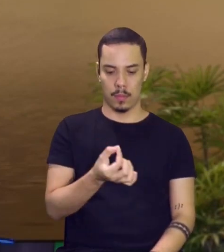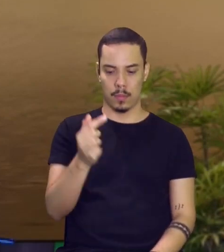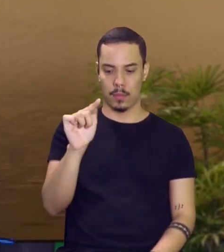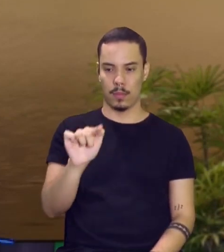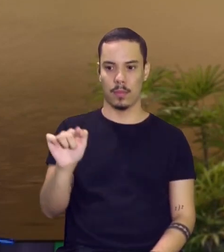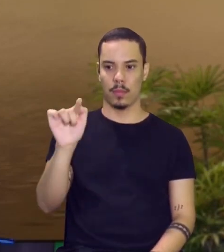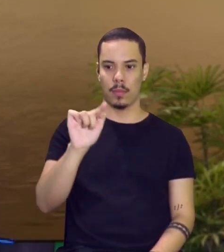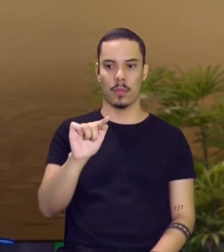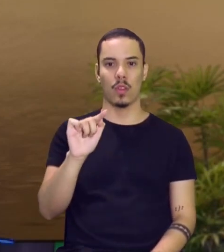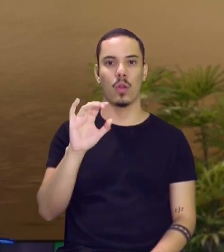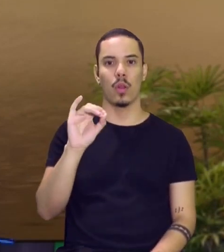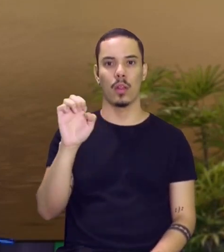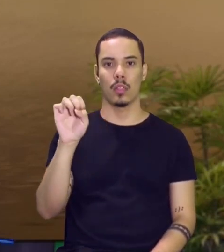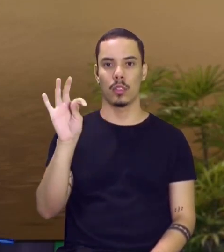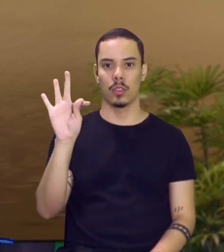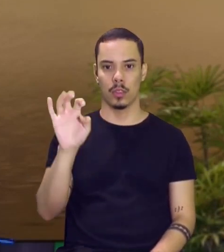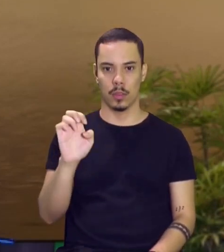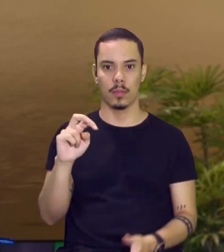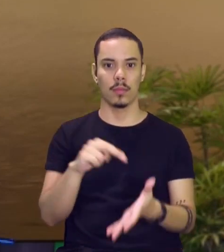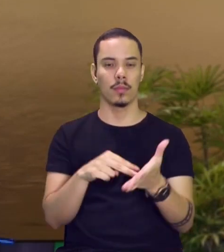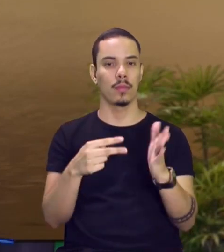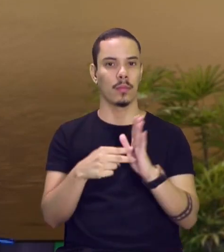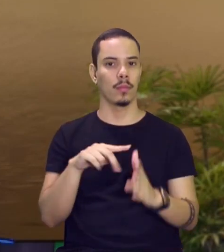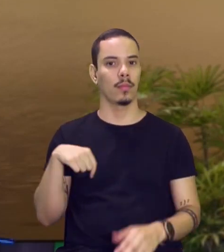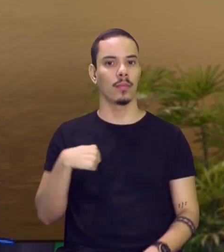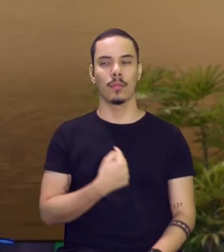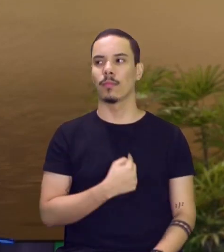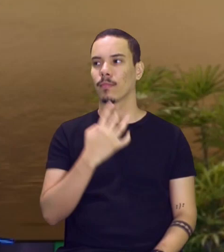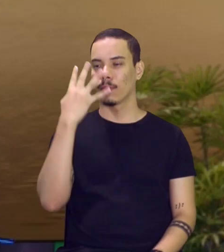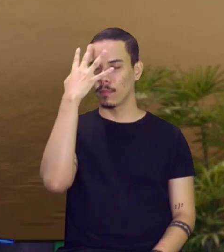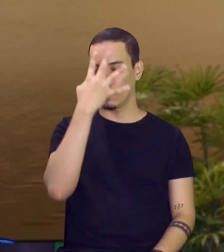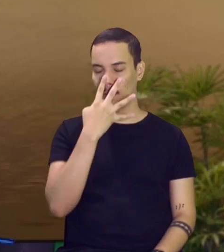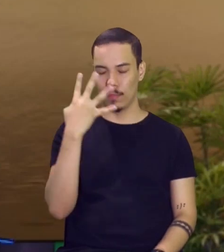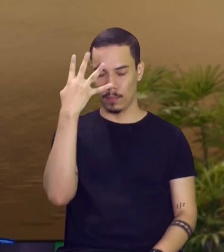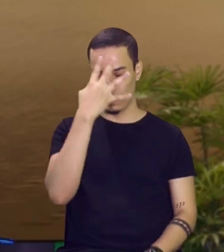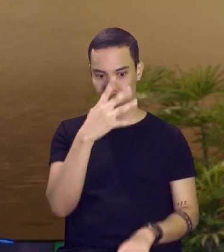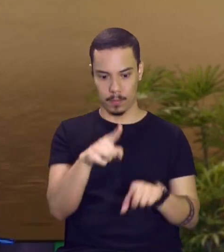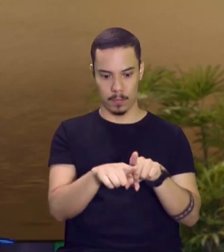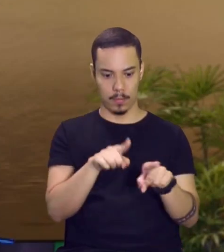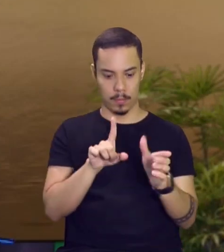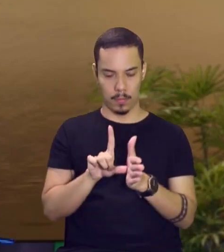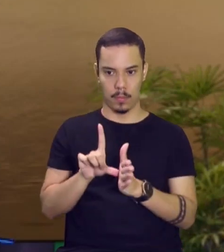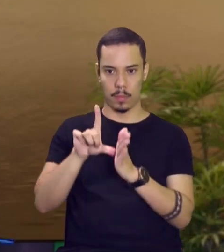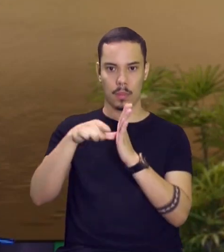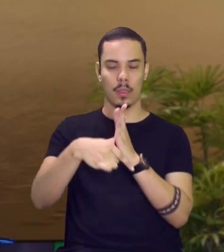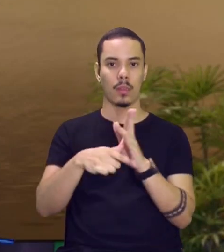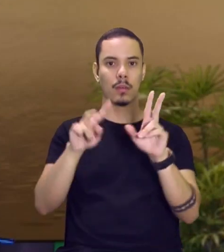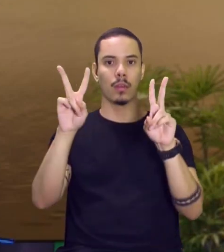que significa dizer que nós estamos 4 horas atrasados em relação a